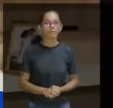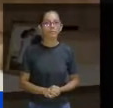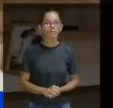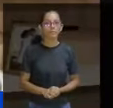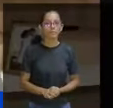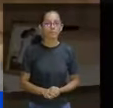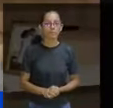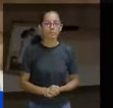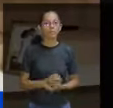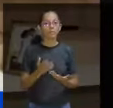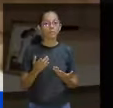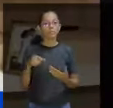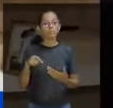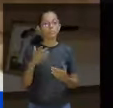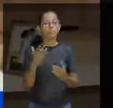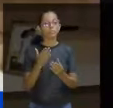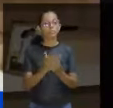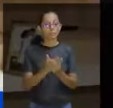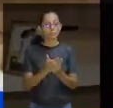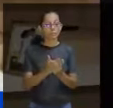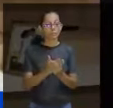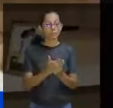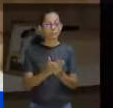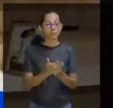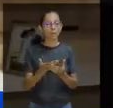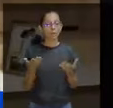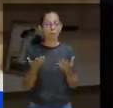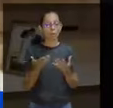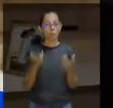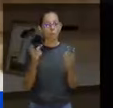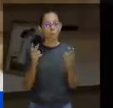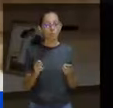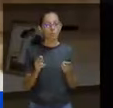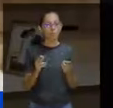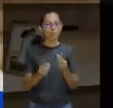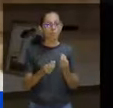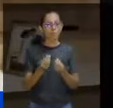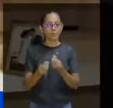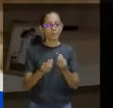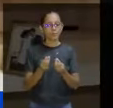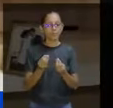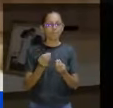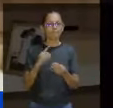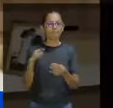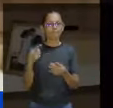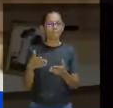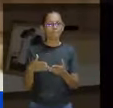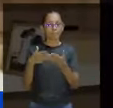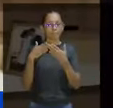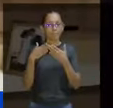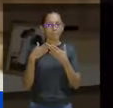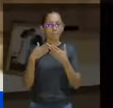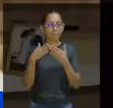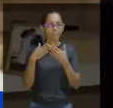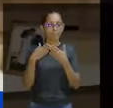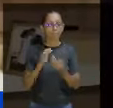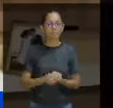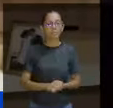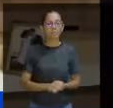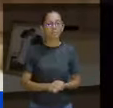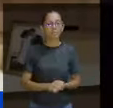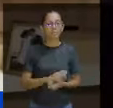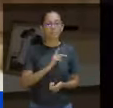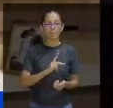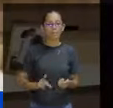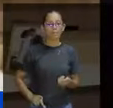2023. Nesse processo, Excelências, mesmo citado, após a admissão da ação de exigir contas, o antigo